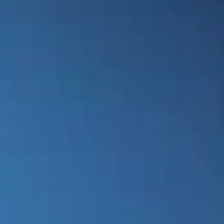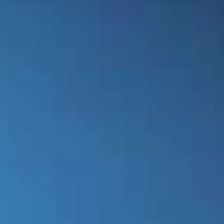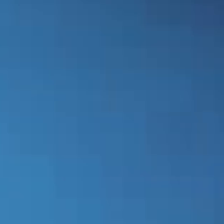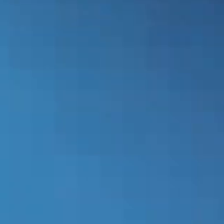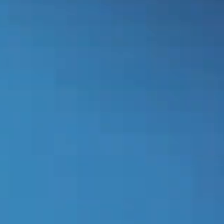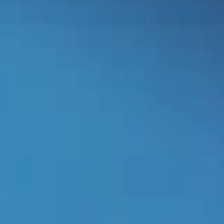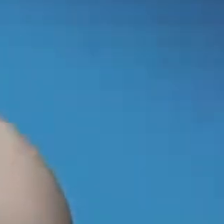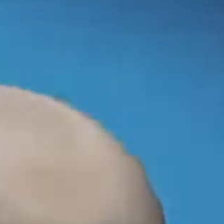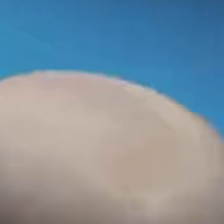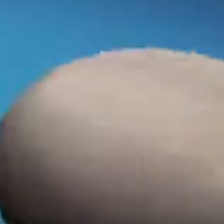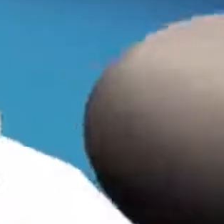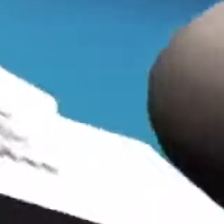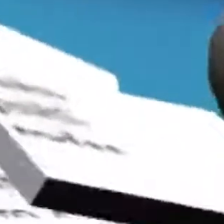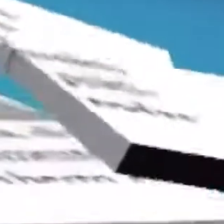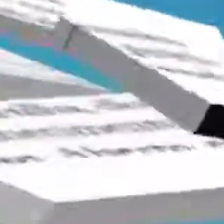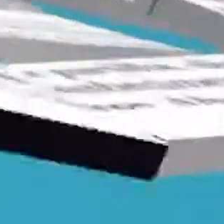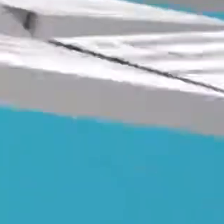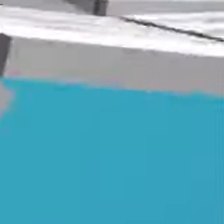Música